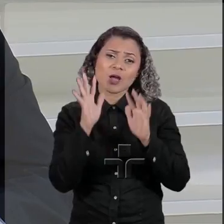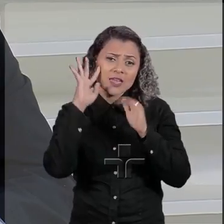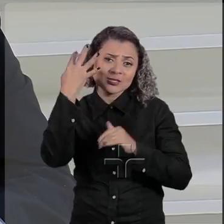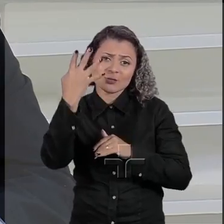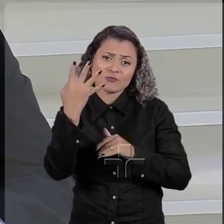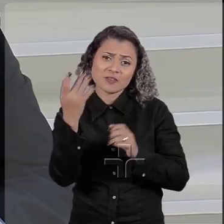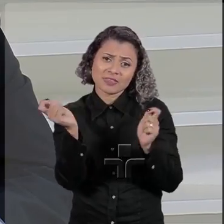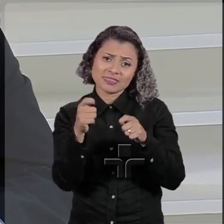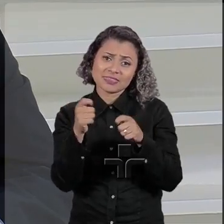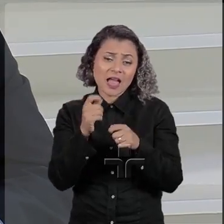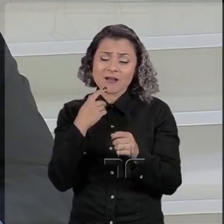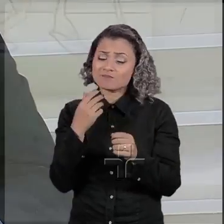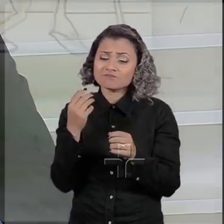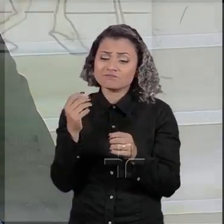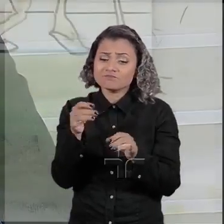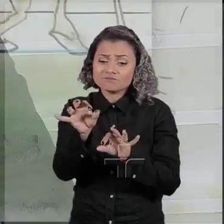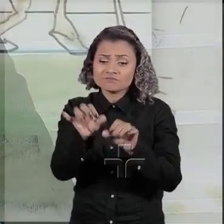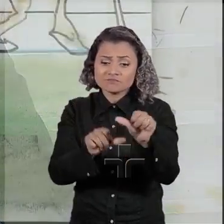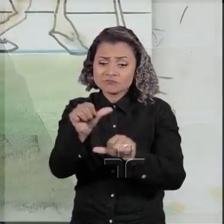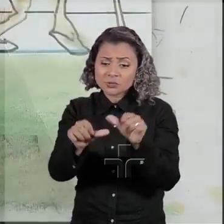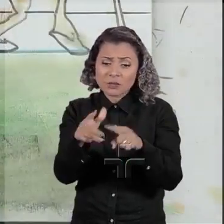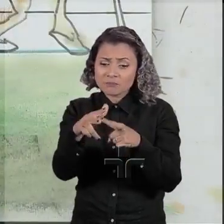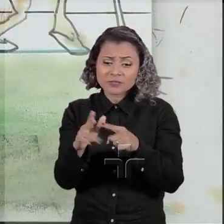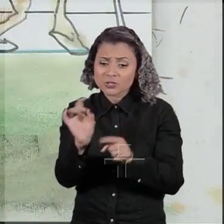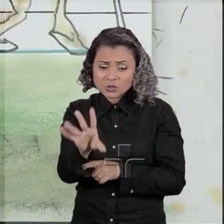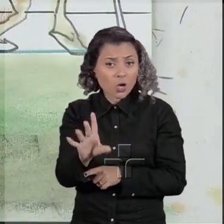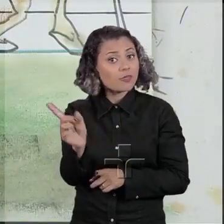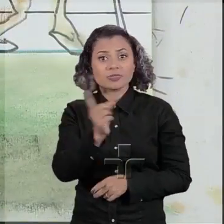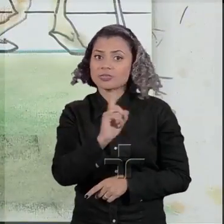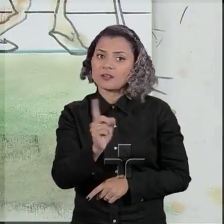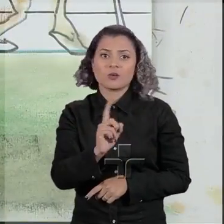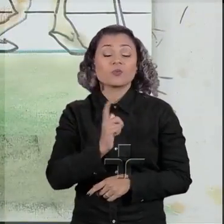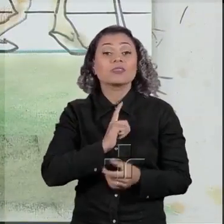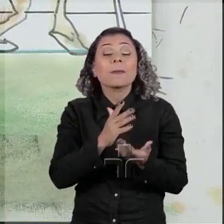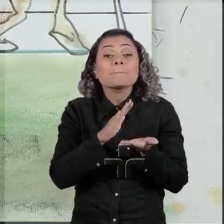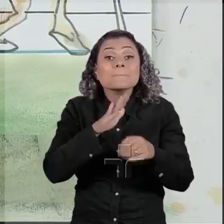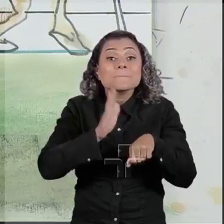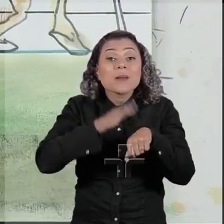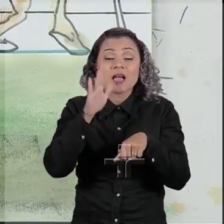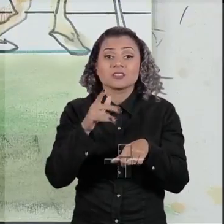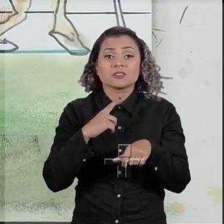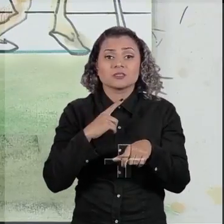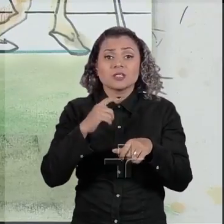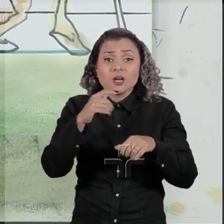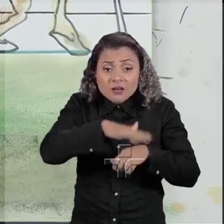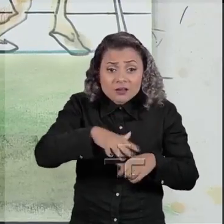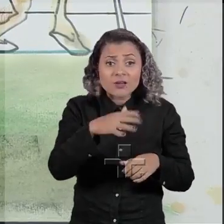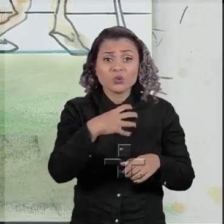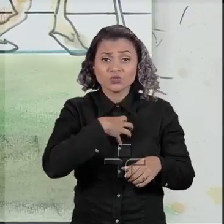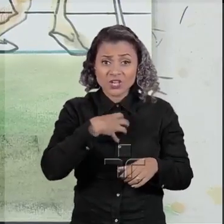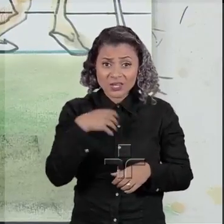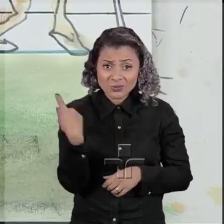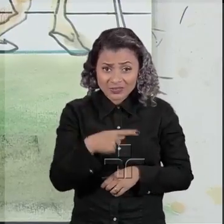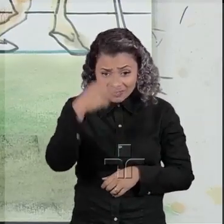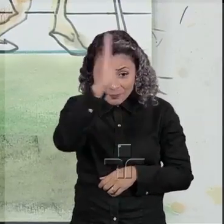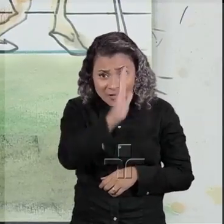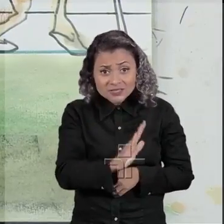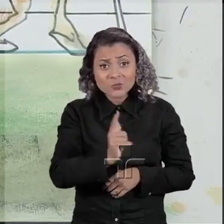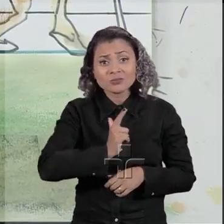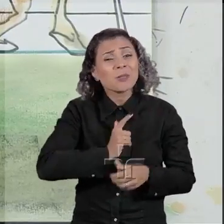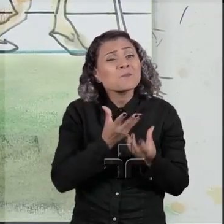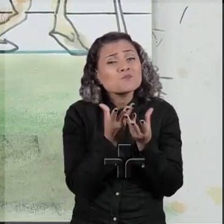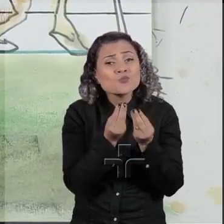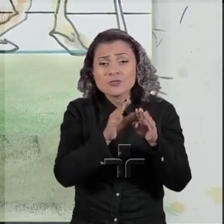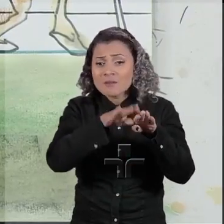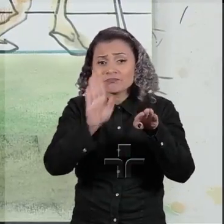conta disso. Não é. O nosso sistema é cheio de injustiça, cheio de injustiça. Ele tem muitas mazelas,